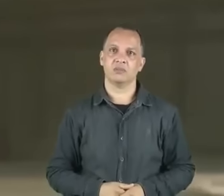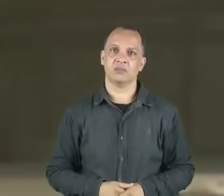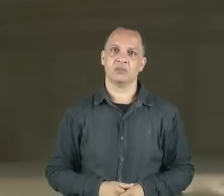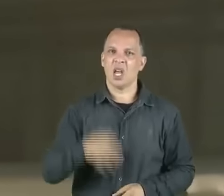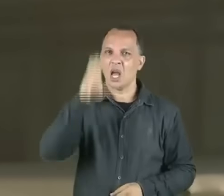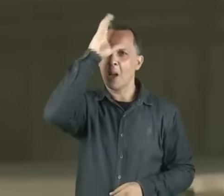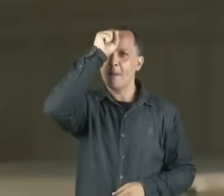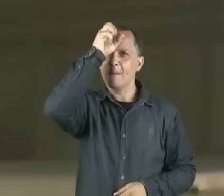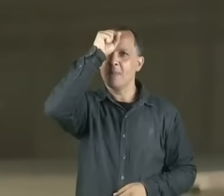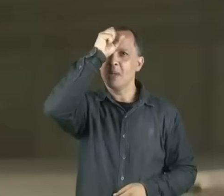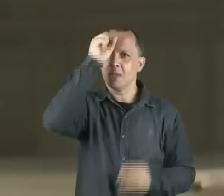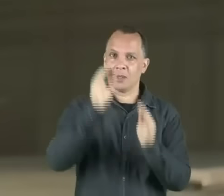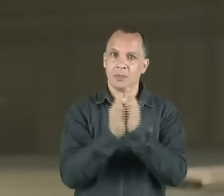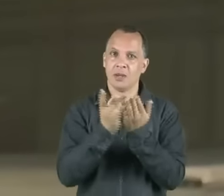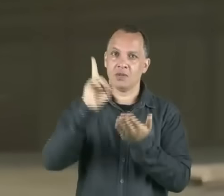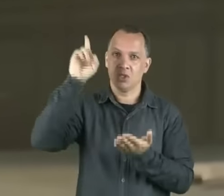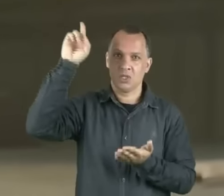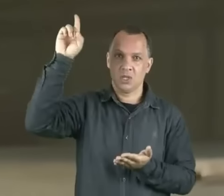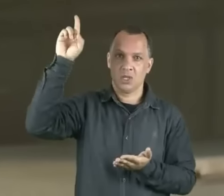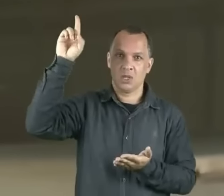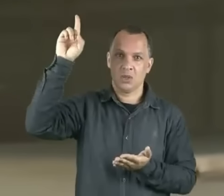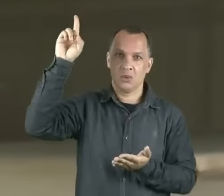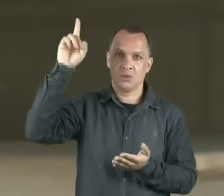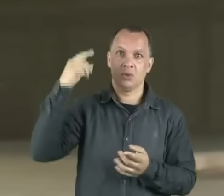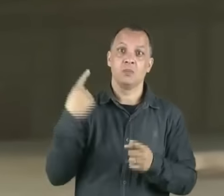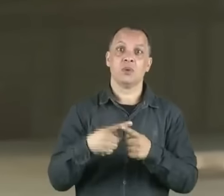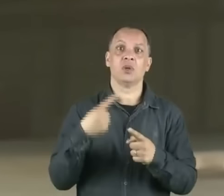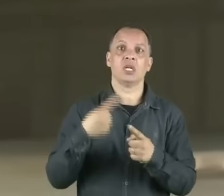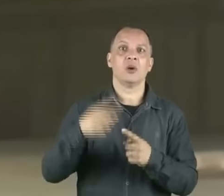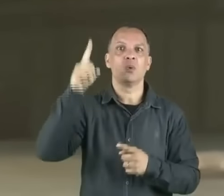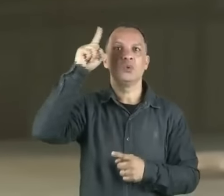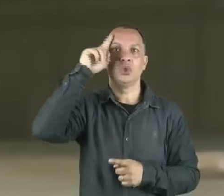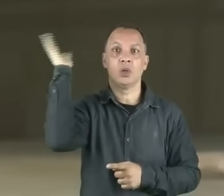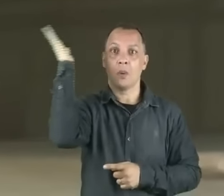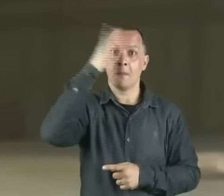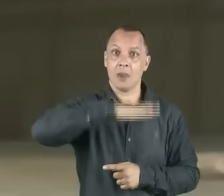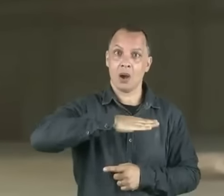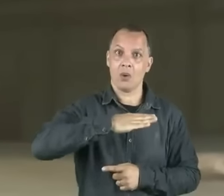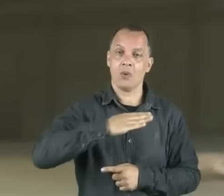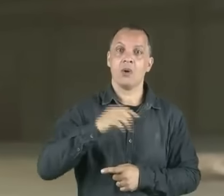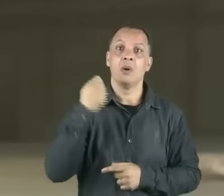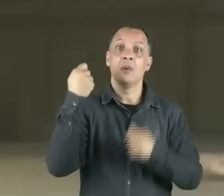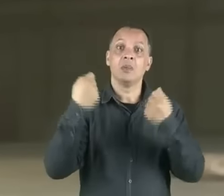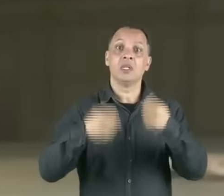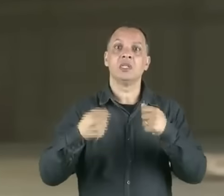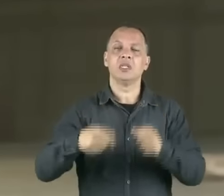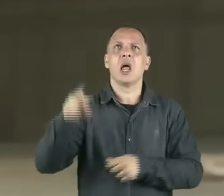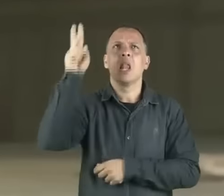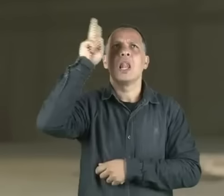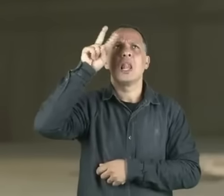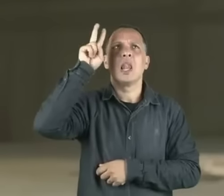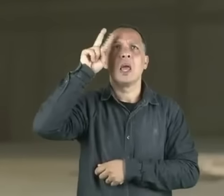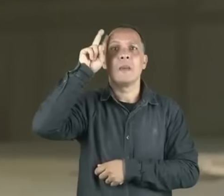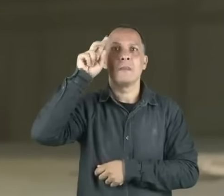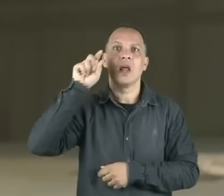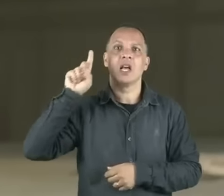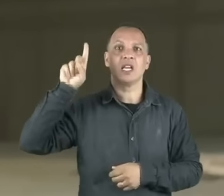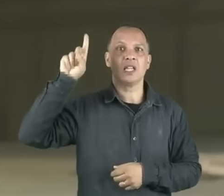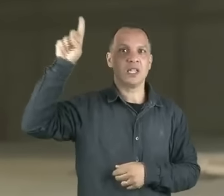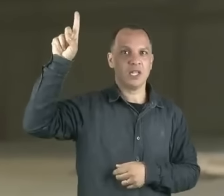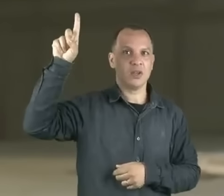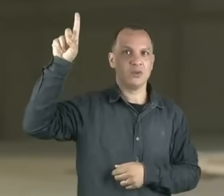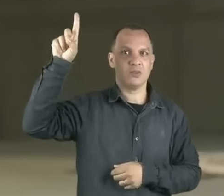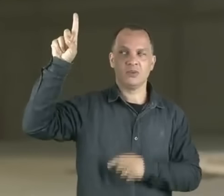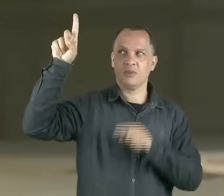porque o dia mal chega Oi e a pior coisa do dia mal não é a coisa ruim que te